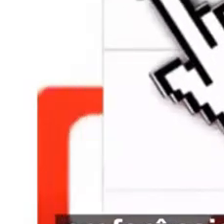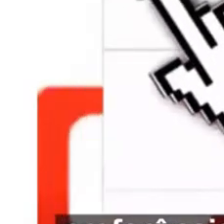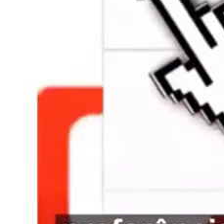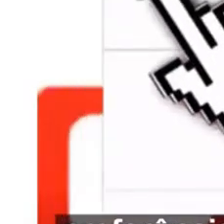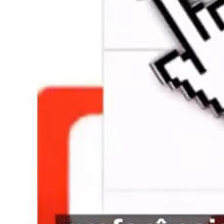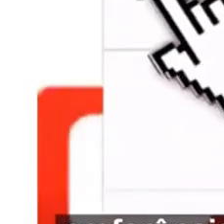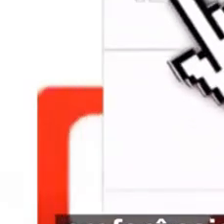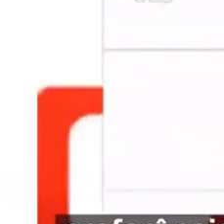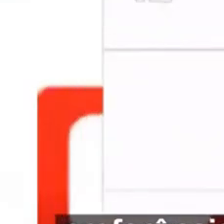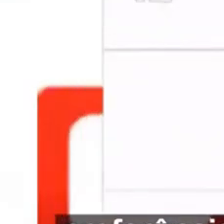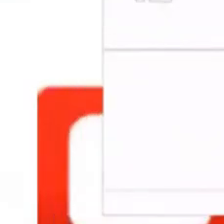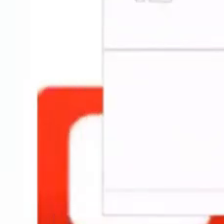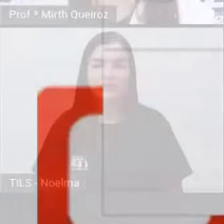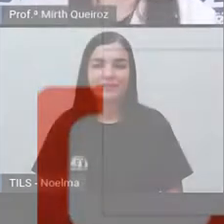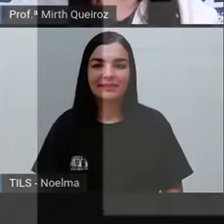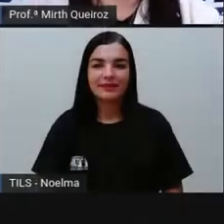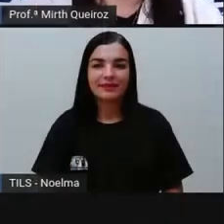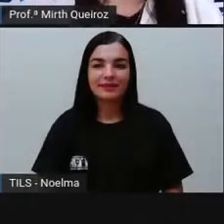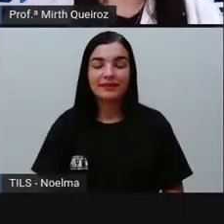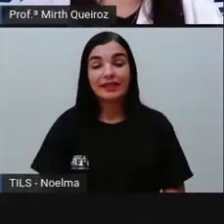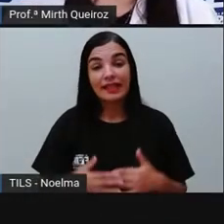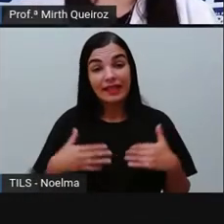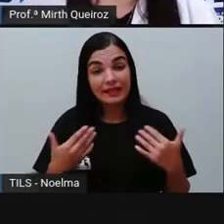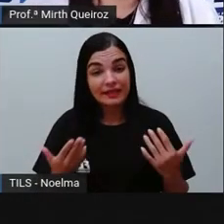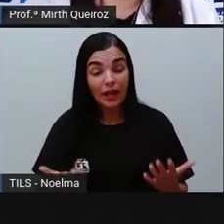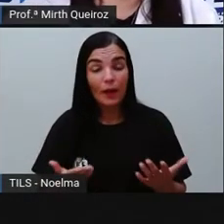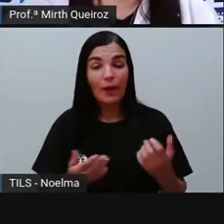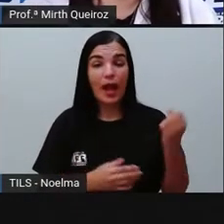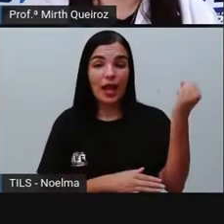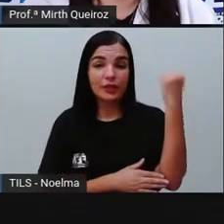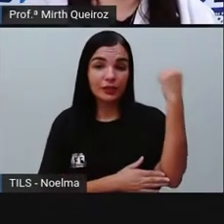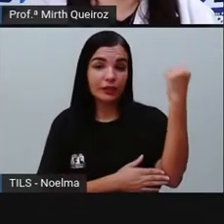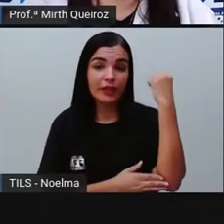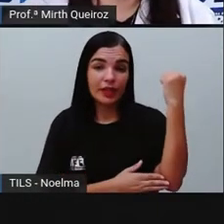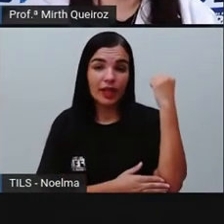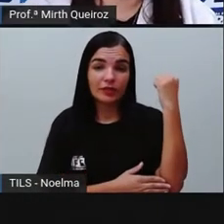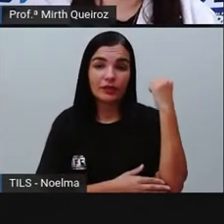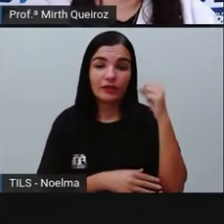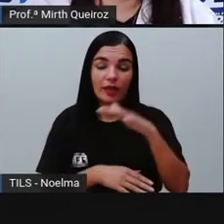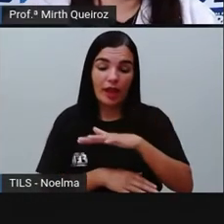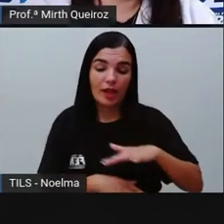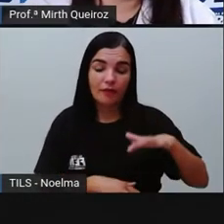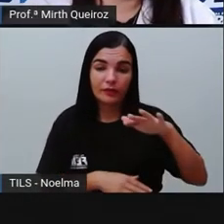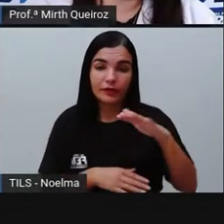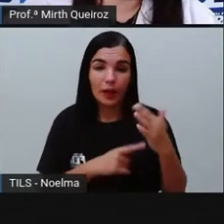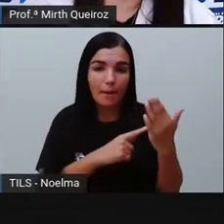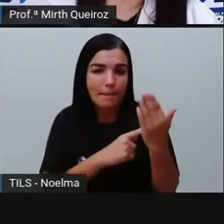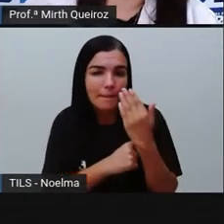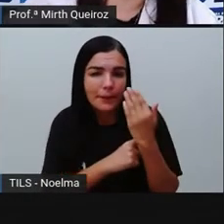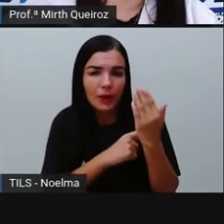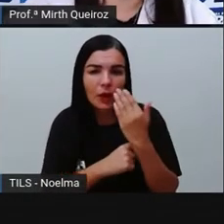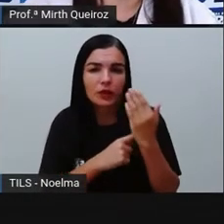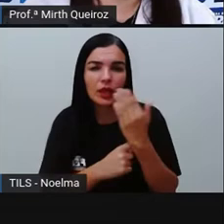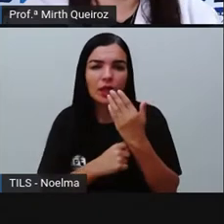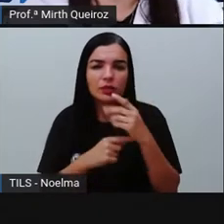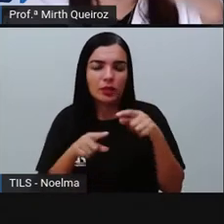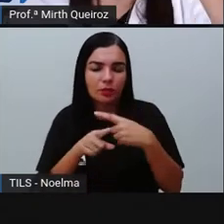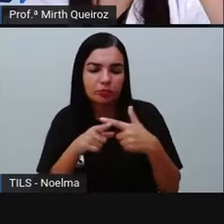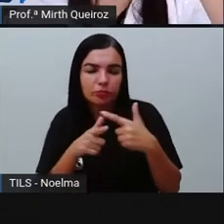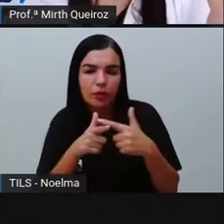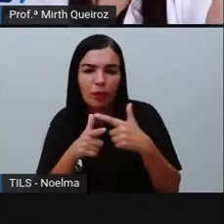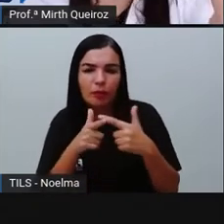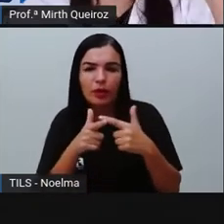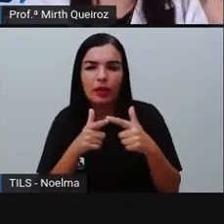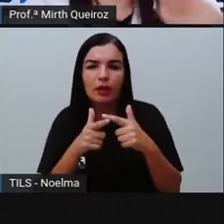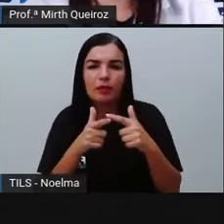Gostou? Compartilhe! Assim, a atividade física infantil protege contra lesões precoces, ajuda